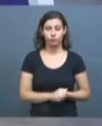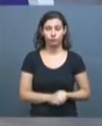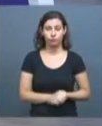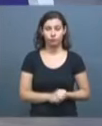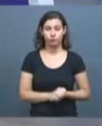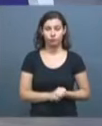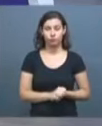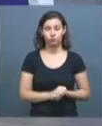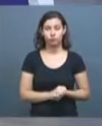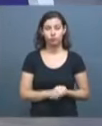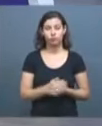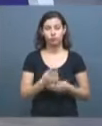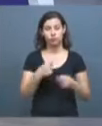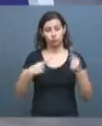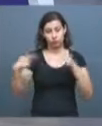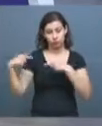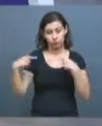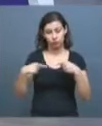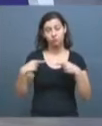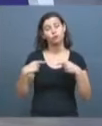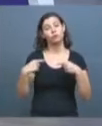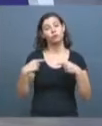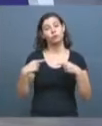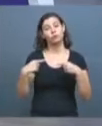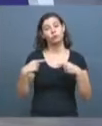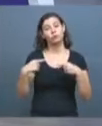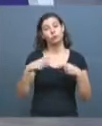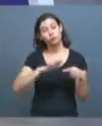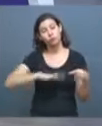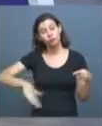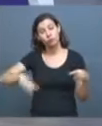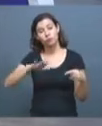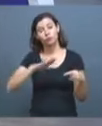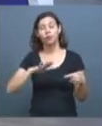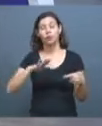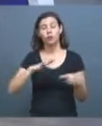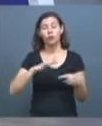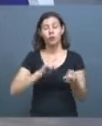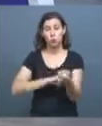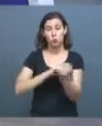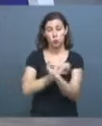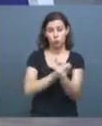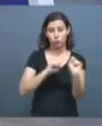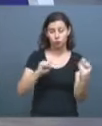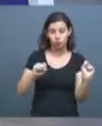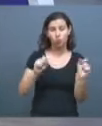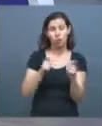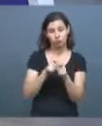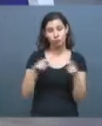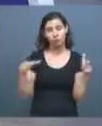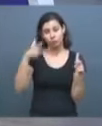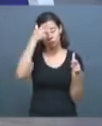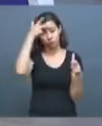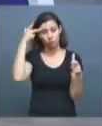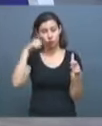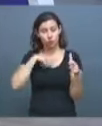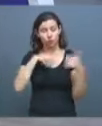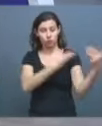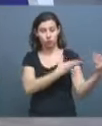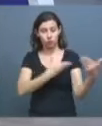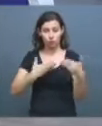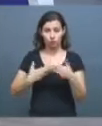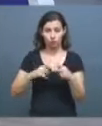Muito bem, para discutir esse assunto, que de maneira geral atinge a maioria das pessoas, nós trouxemos para a nossa bancada, a